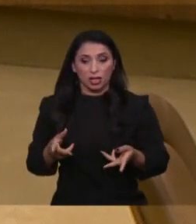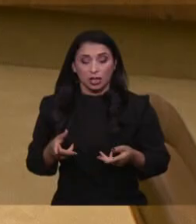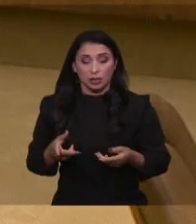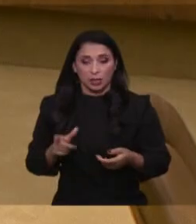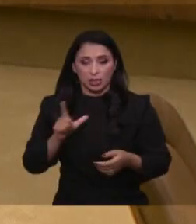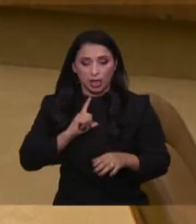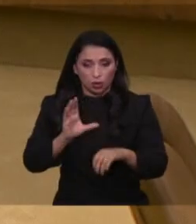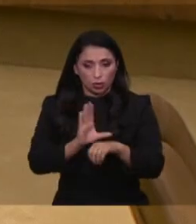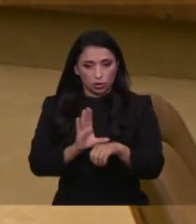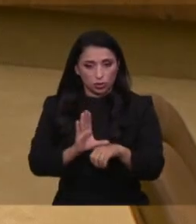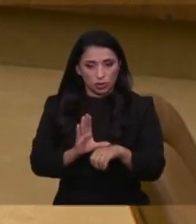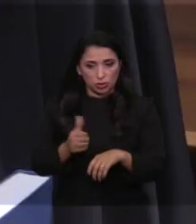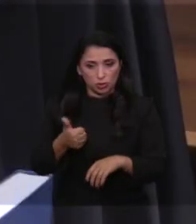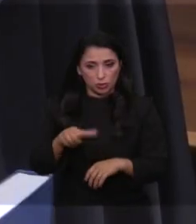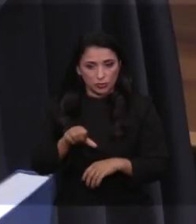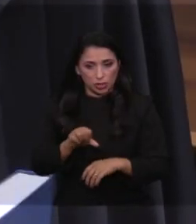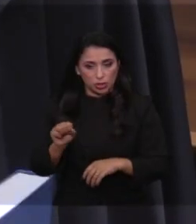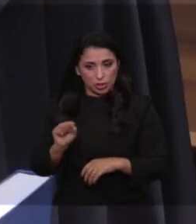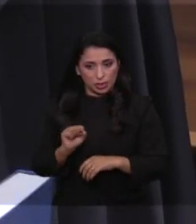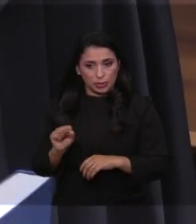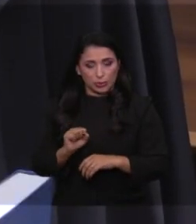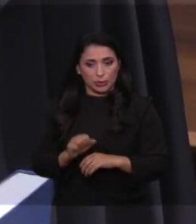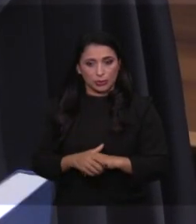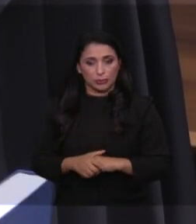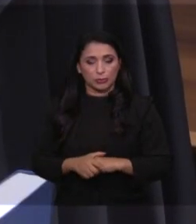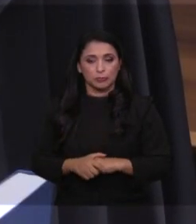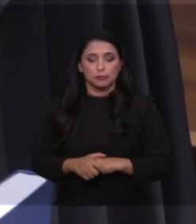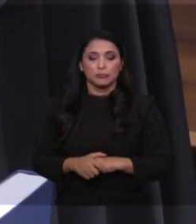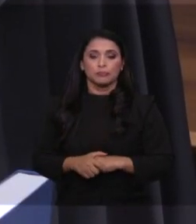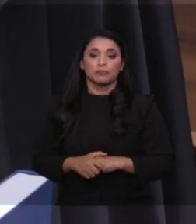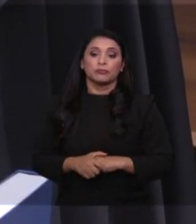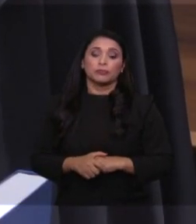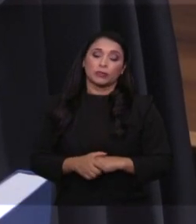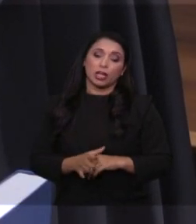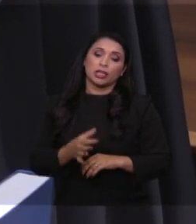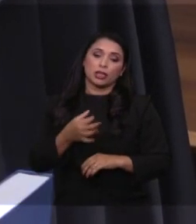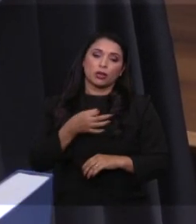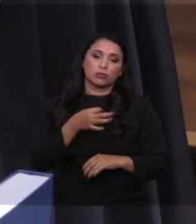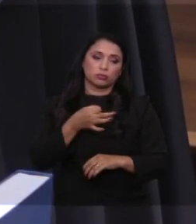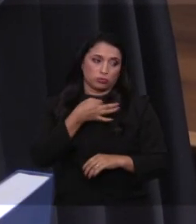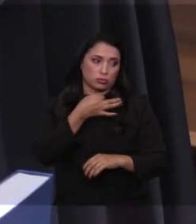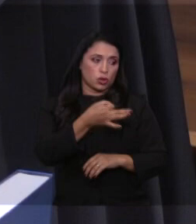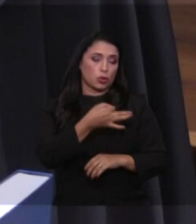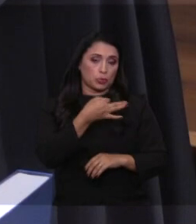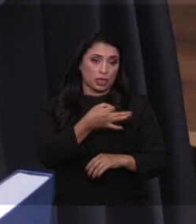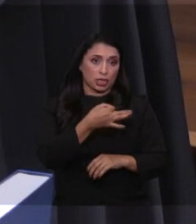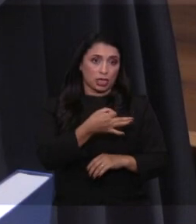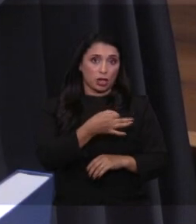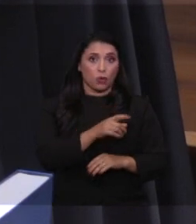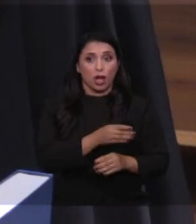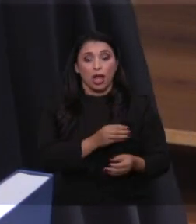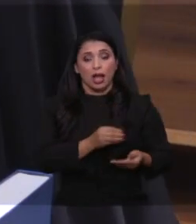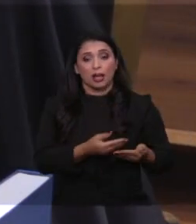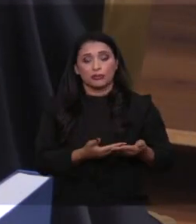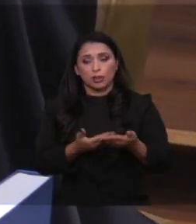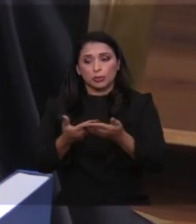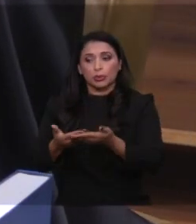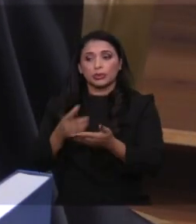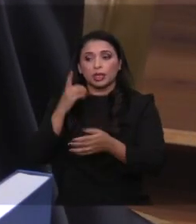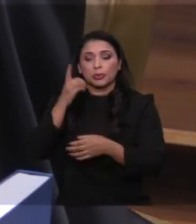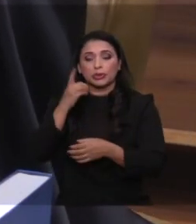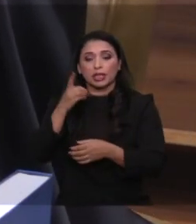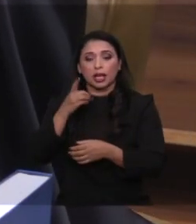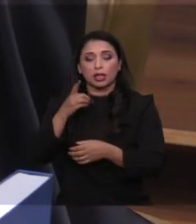de 88. E numa questão de ordem por mim sugerida, o deputado Fiuza levou ao presidente Michel Temer, que junto